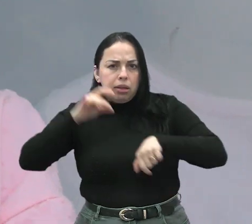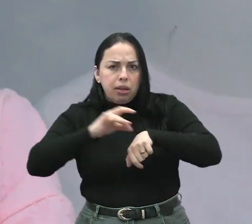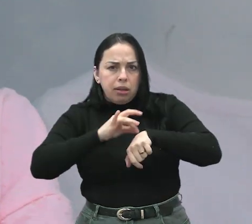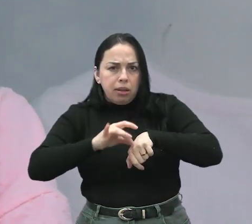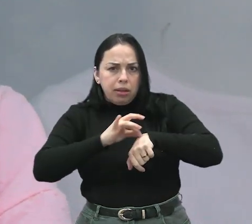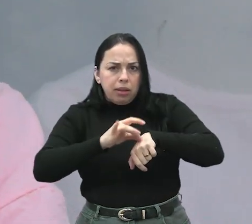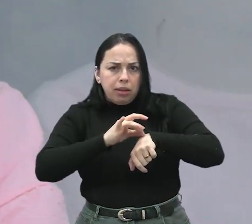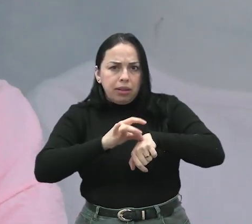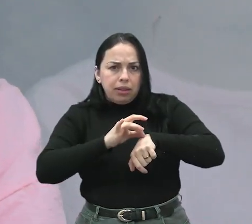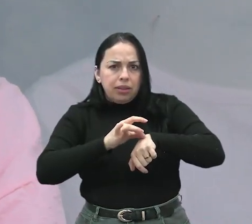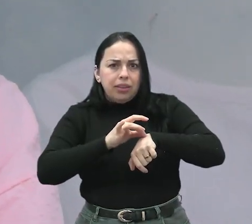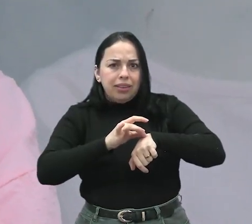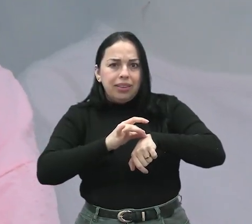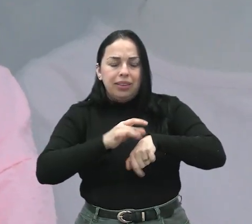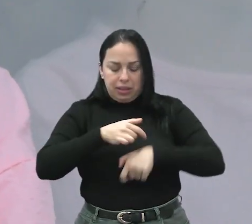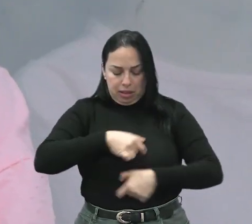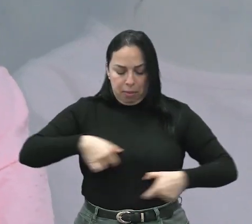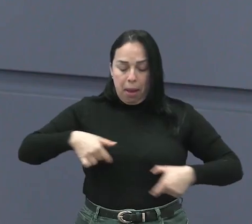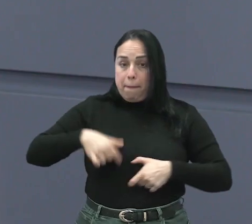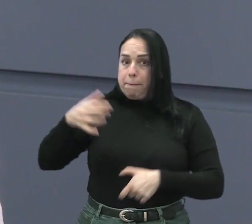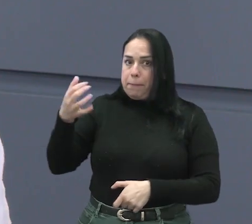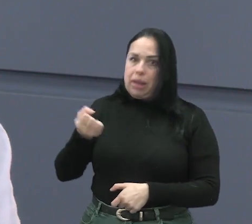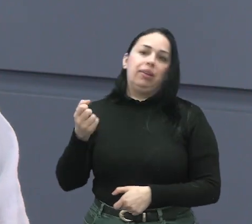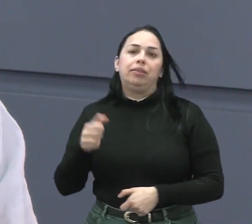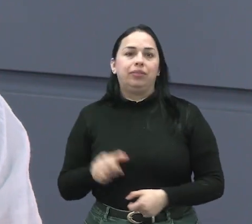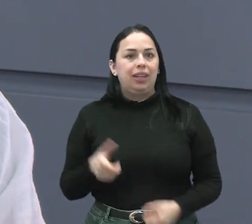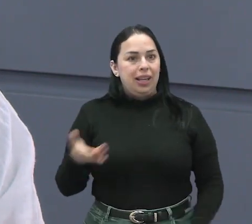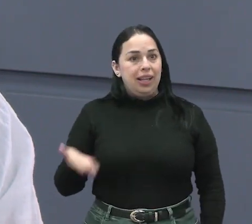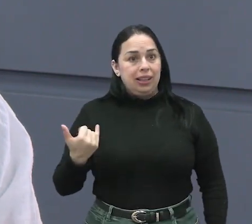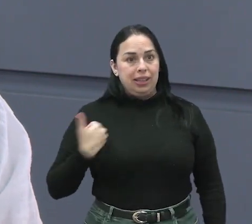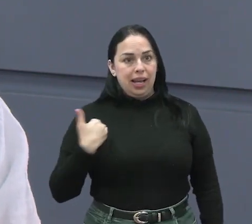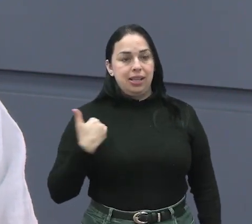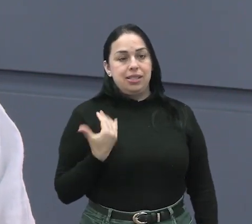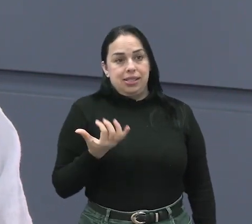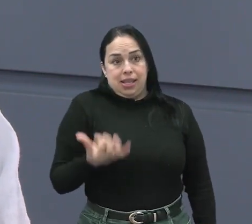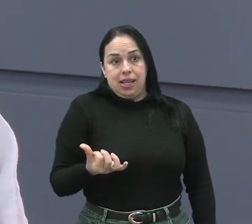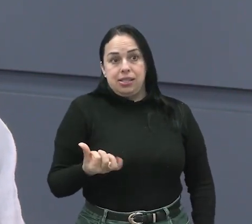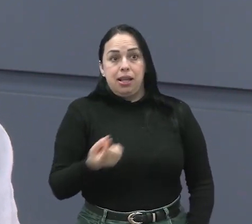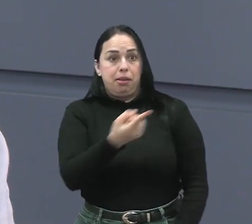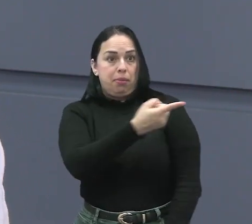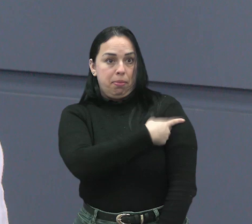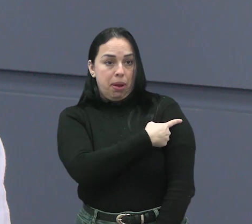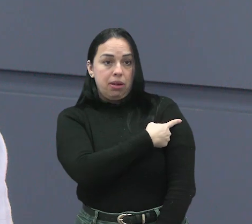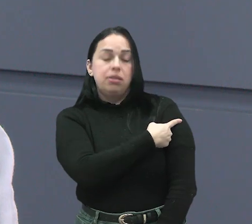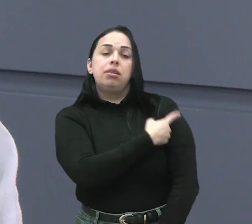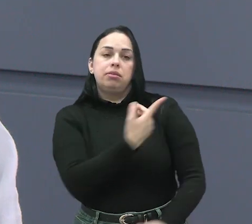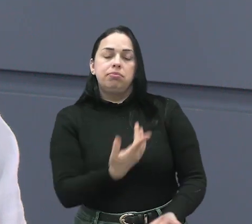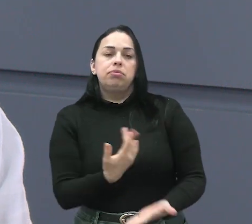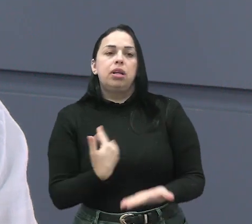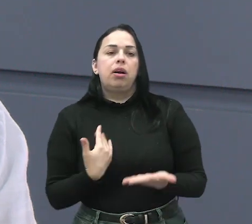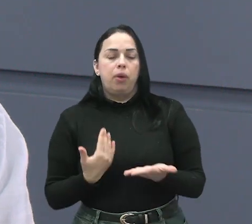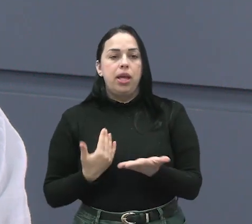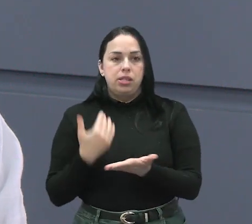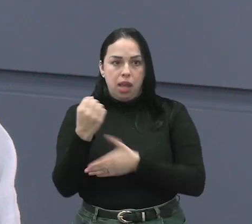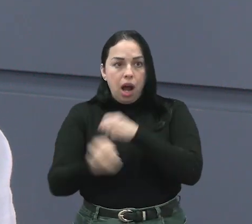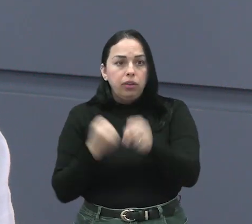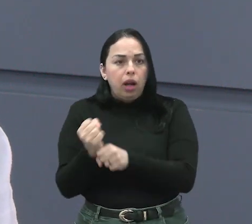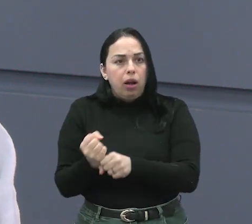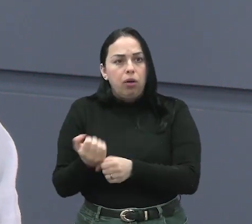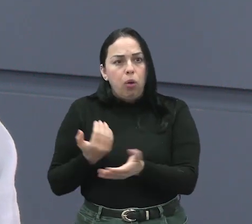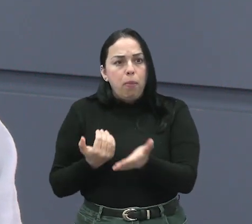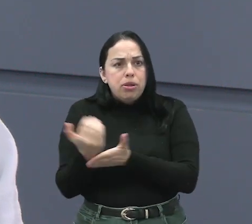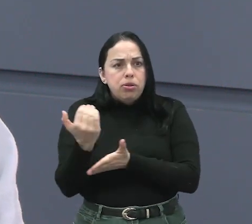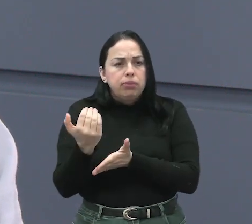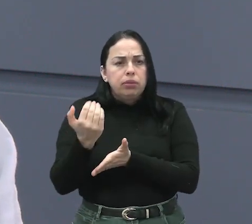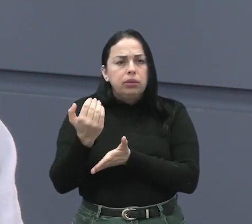preta e branca. A Lara tem 6 anos, está na primeira série e foi a partir desse ano mesmo que